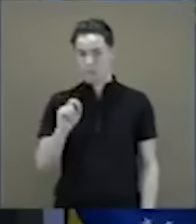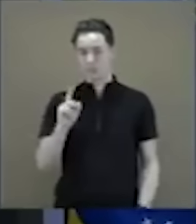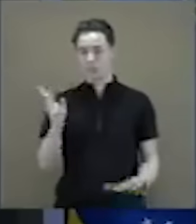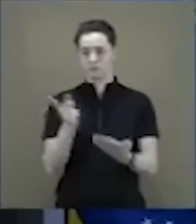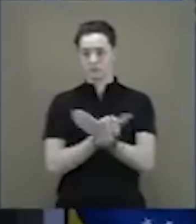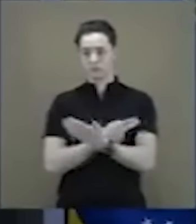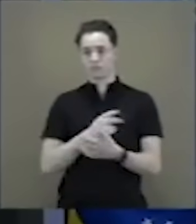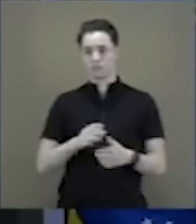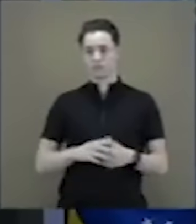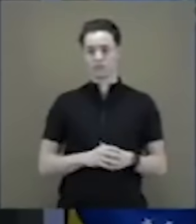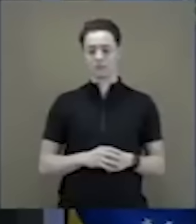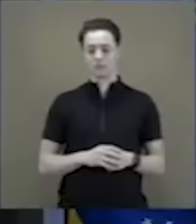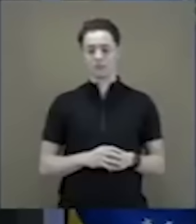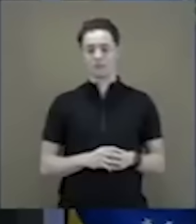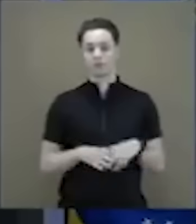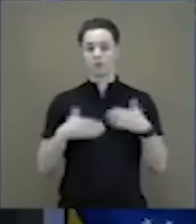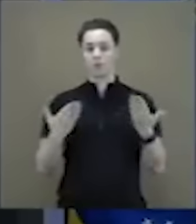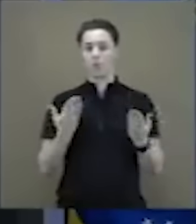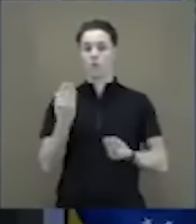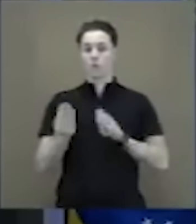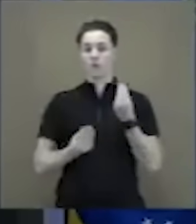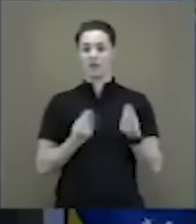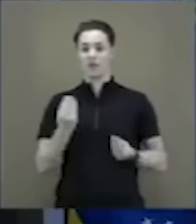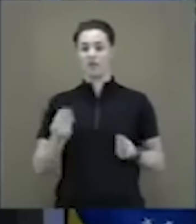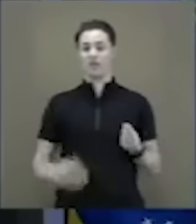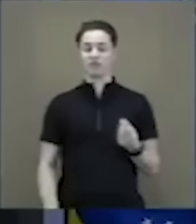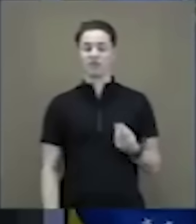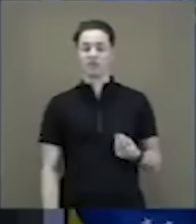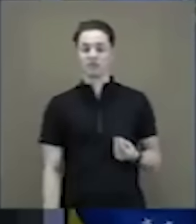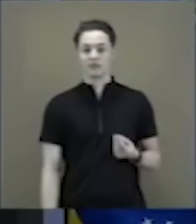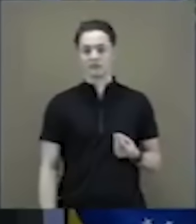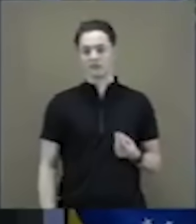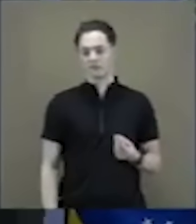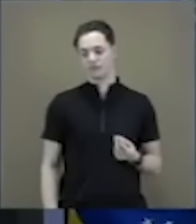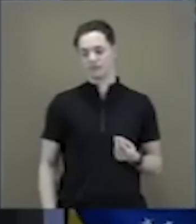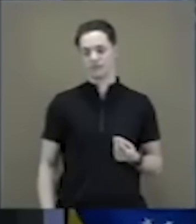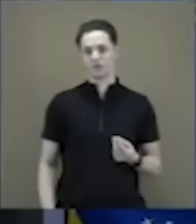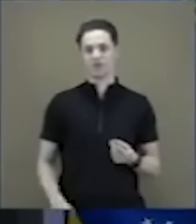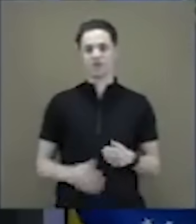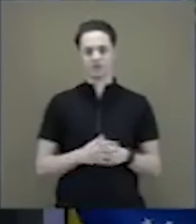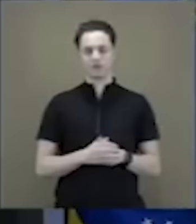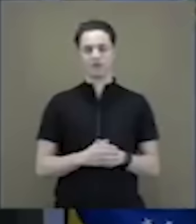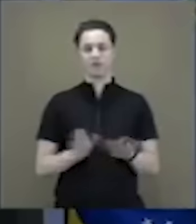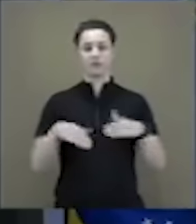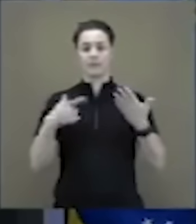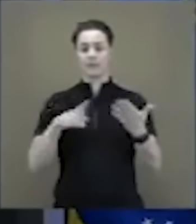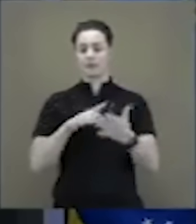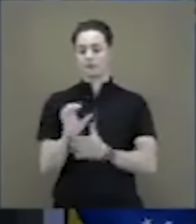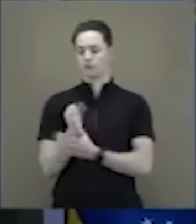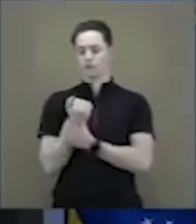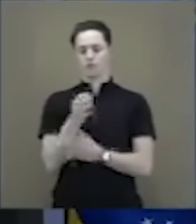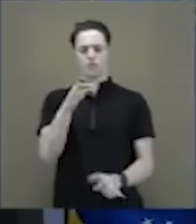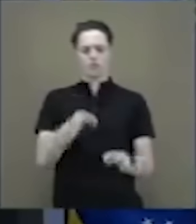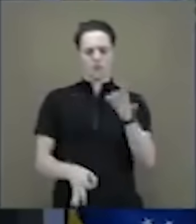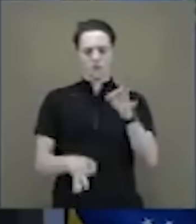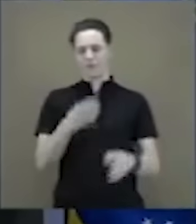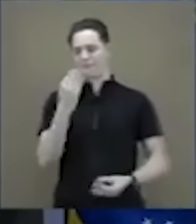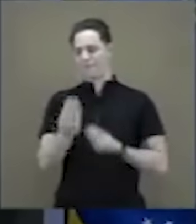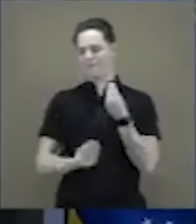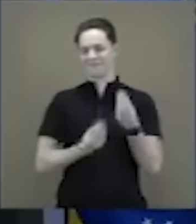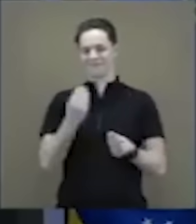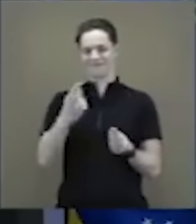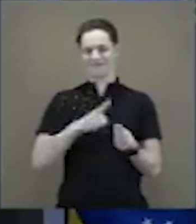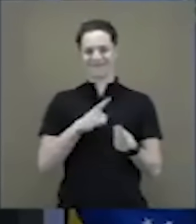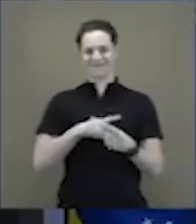o rumo que o Brasil está tomando. O Instituto da Segurança Jurídica sendo